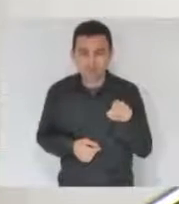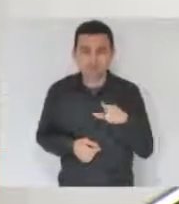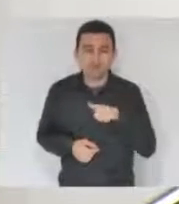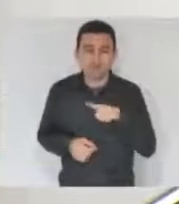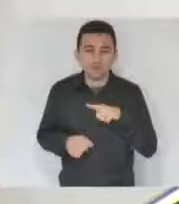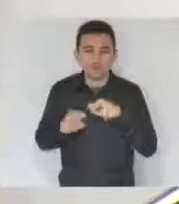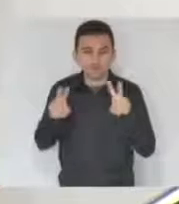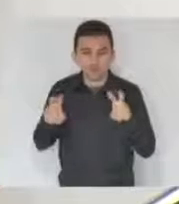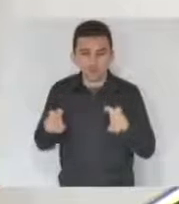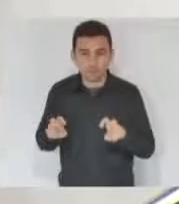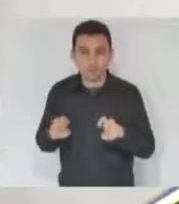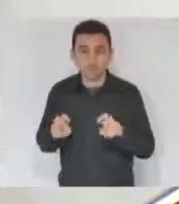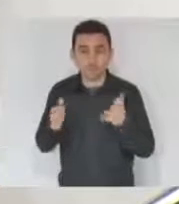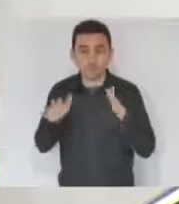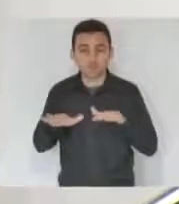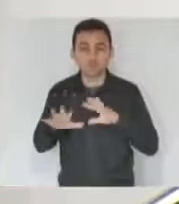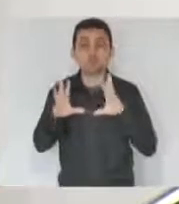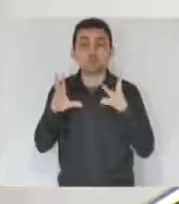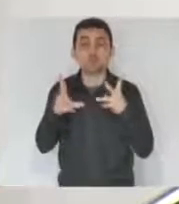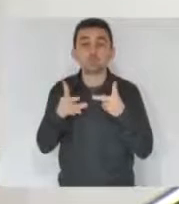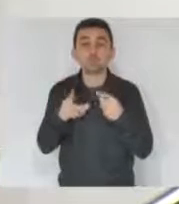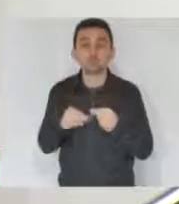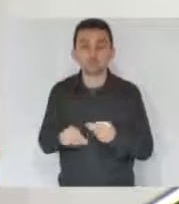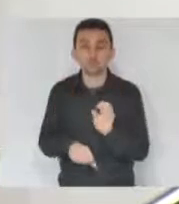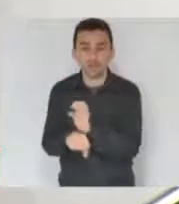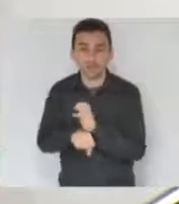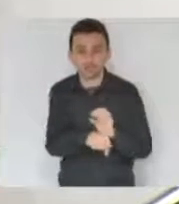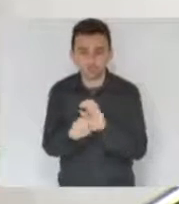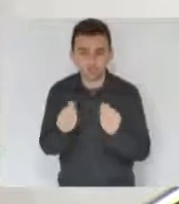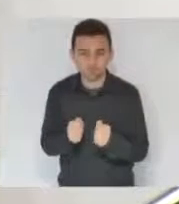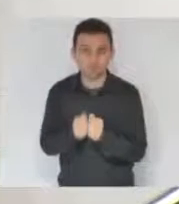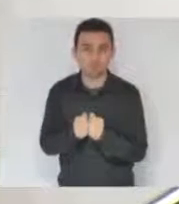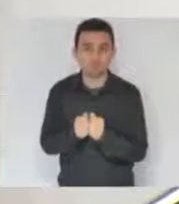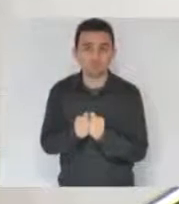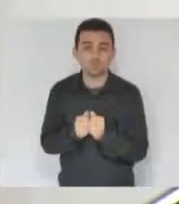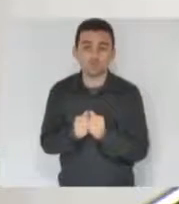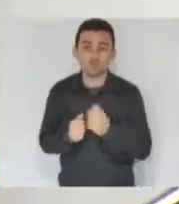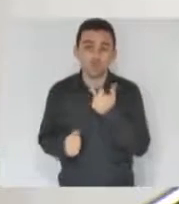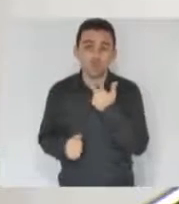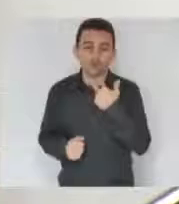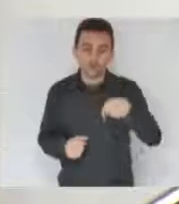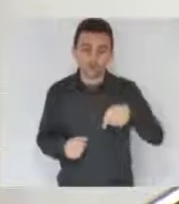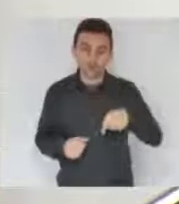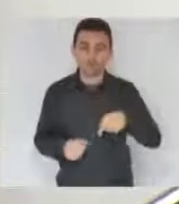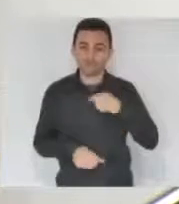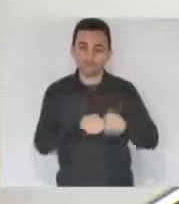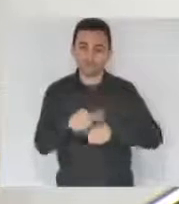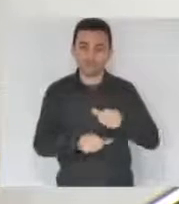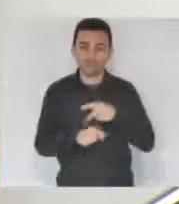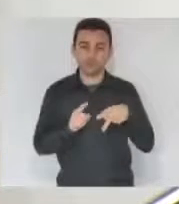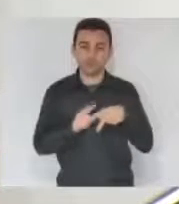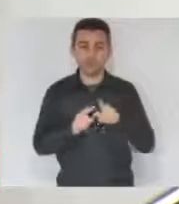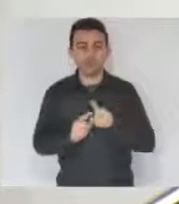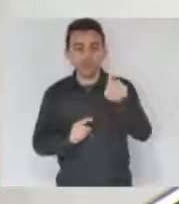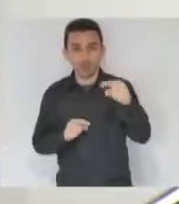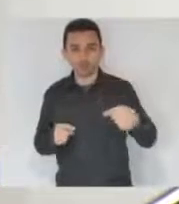questões da inclusão dos estados. E nós não podemos fazer uma reforma aqui que vá afrontar o que vai ser votado